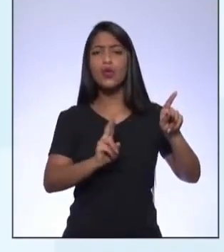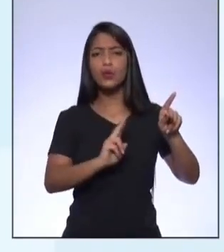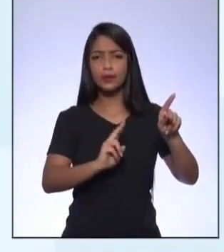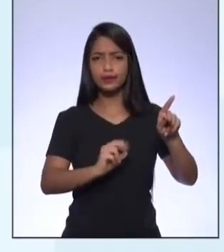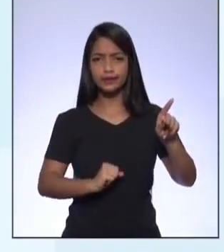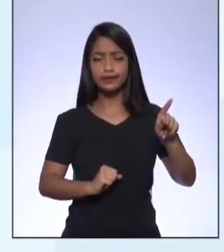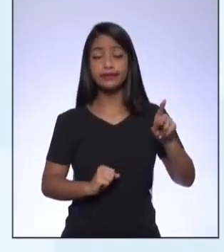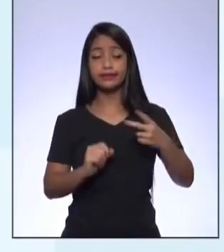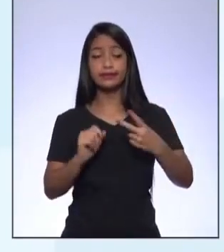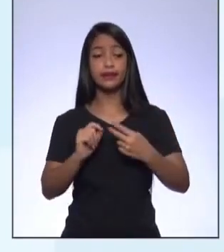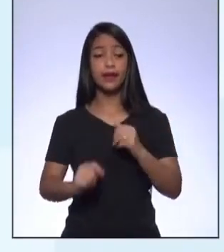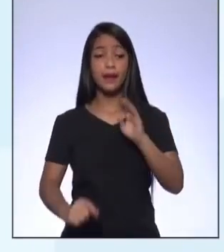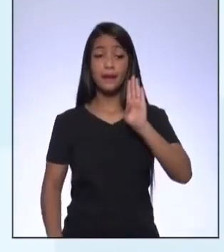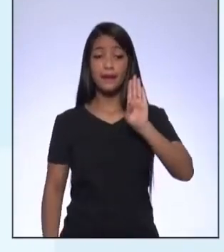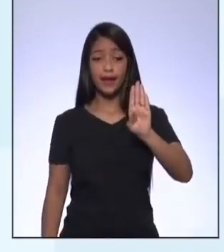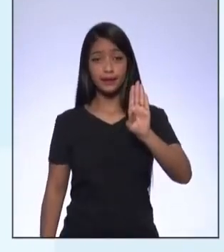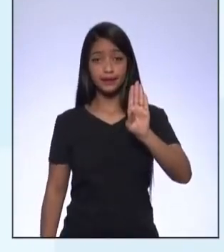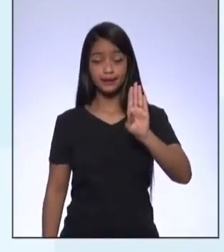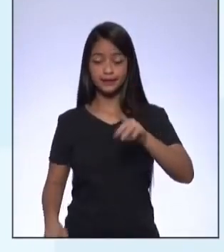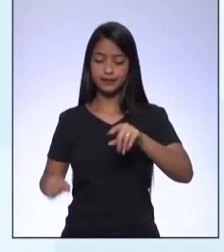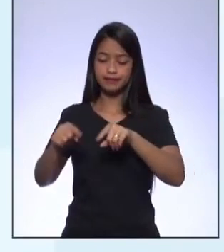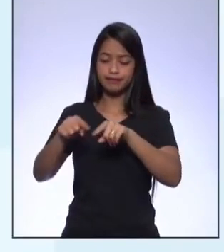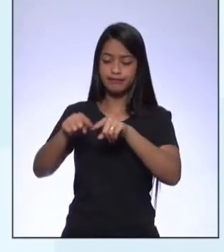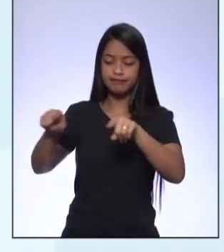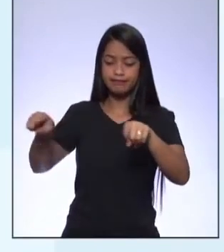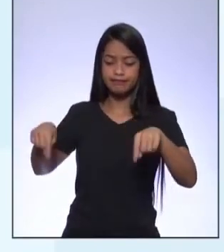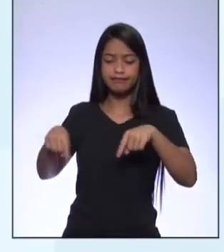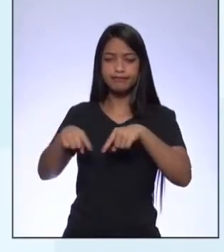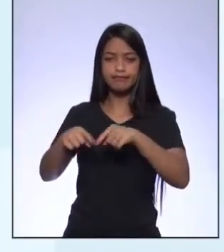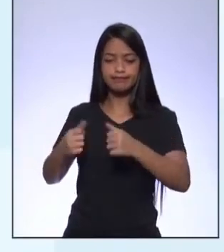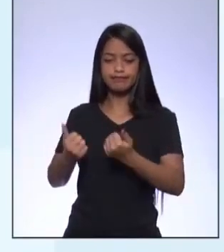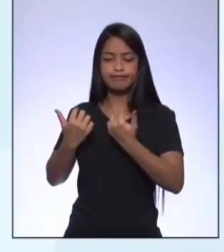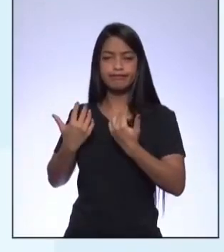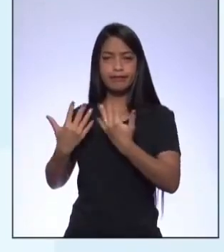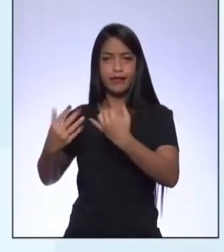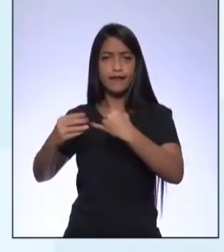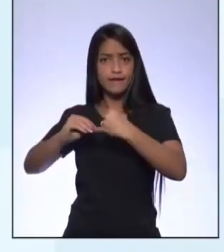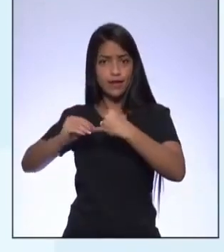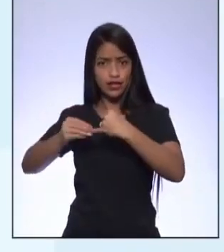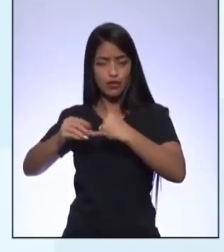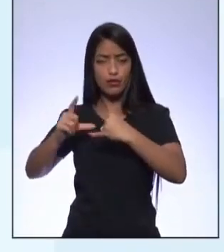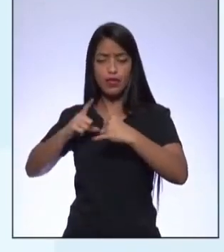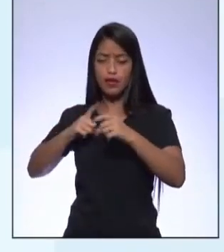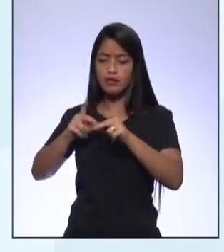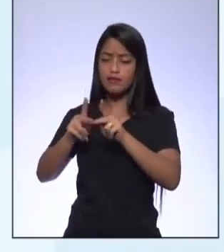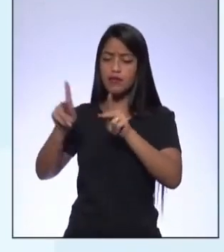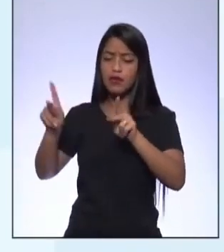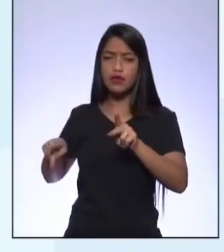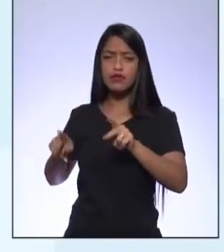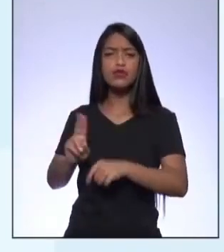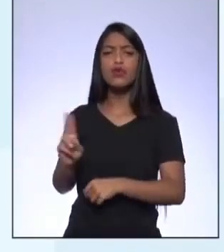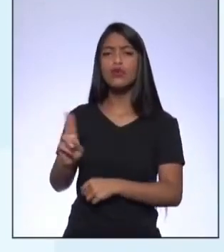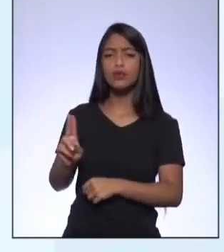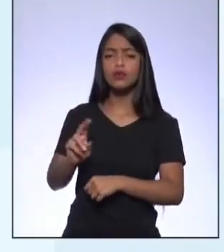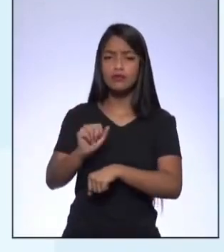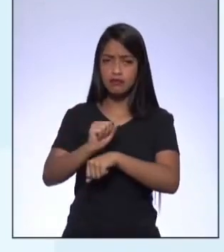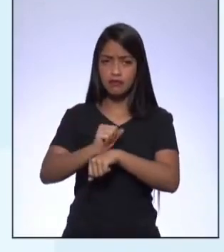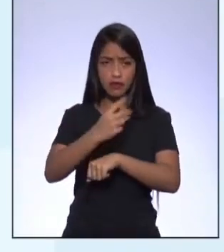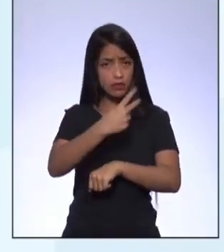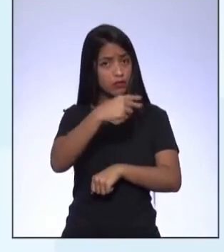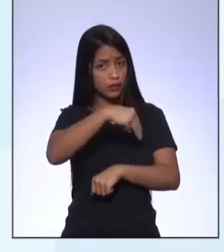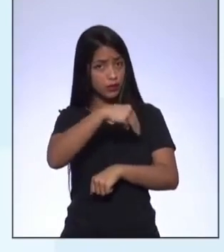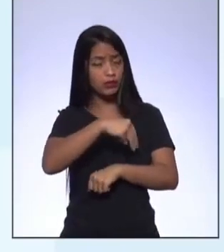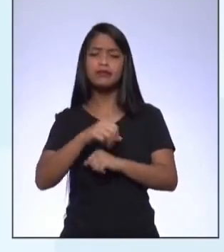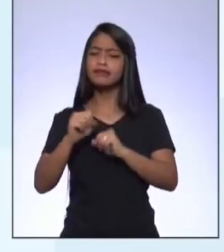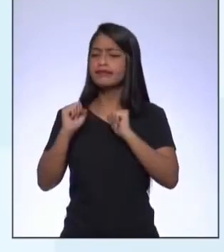B, a gente quer saber qual é o polígono formado pela plantação de feijão. 2 minutinhos, Jonas? Pode ser, claro,